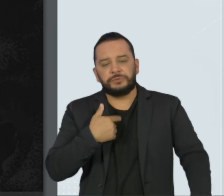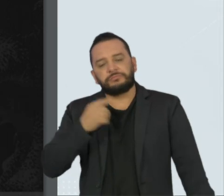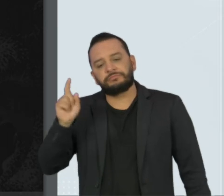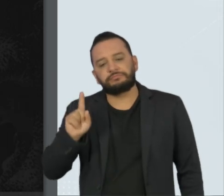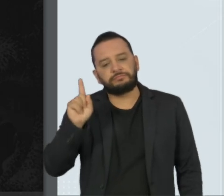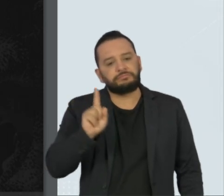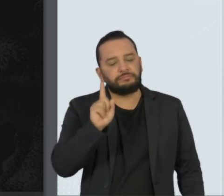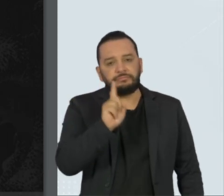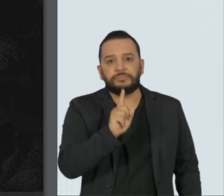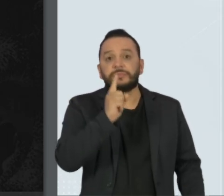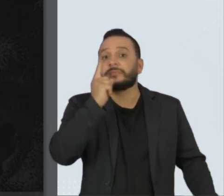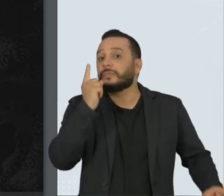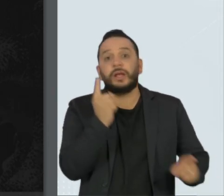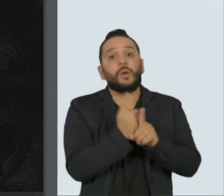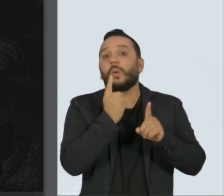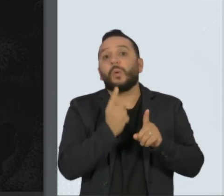encontrar